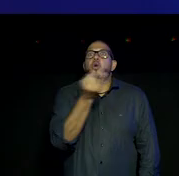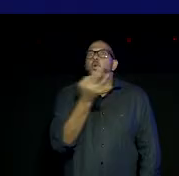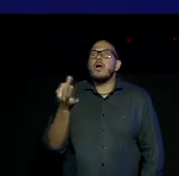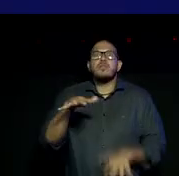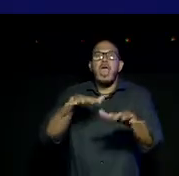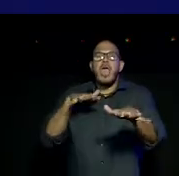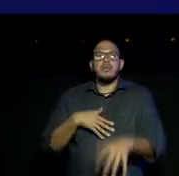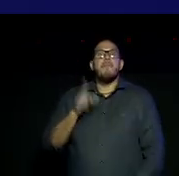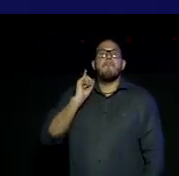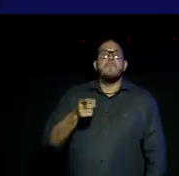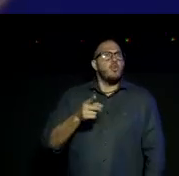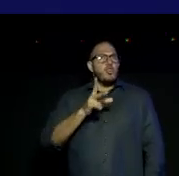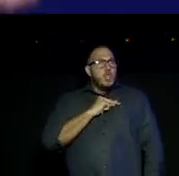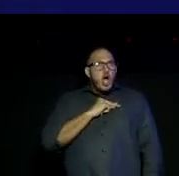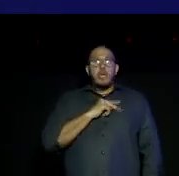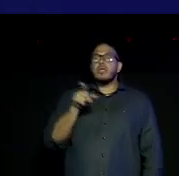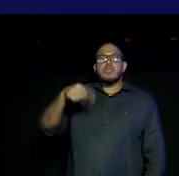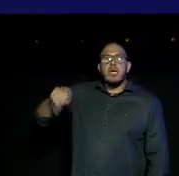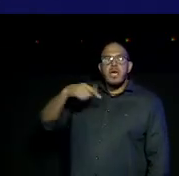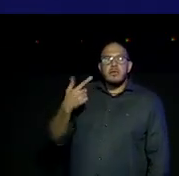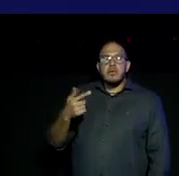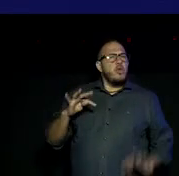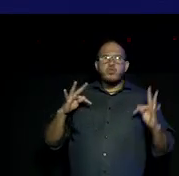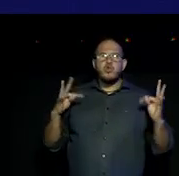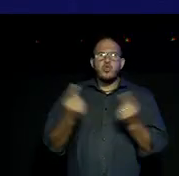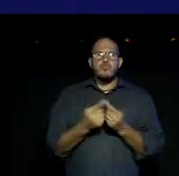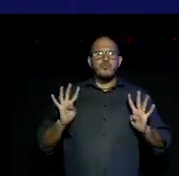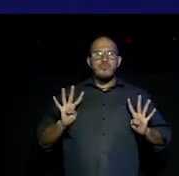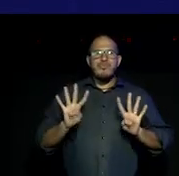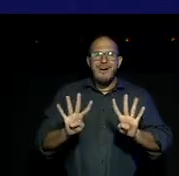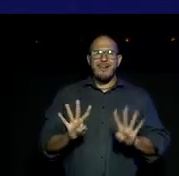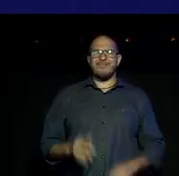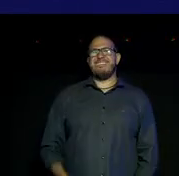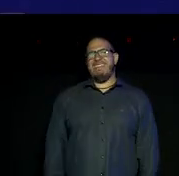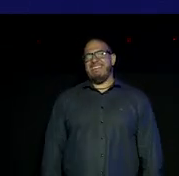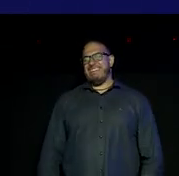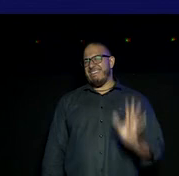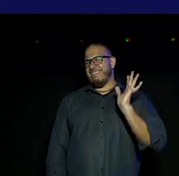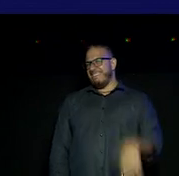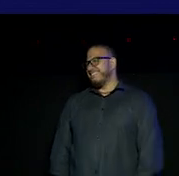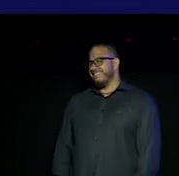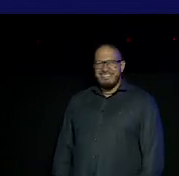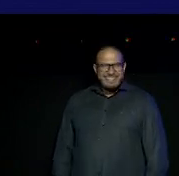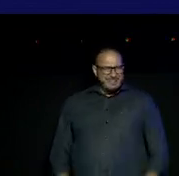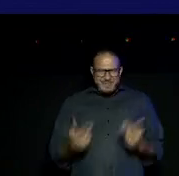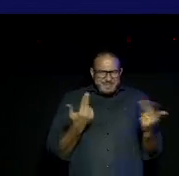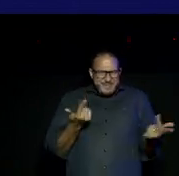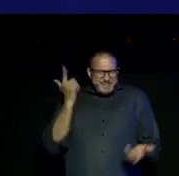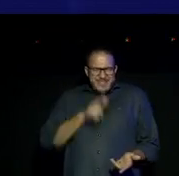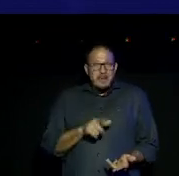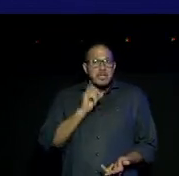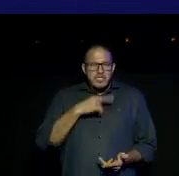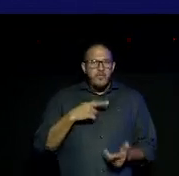quantos concorrentes tinha? 1000. Em que lugar eles tiraram? Primeiro lugar, todo mundo venceu. Ah, isso não tem graça. Só tem graça